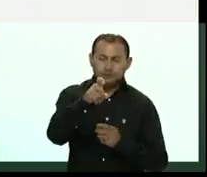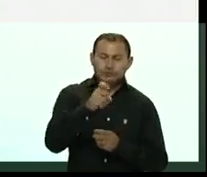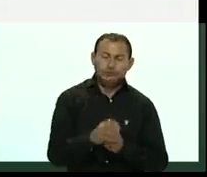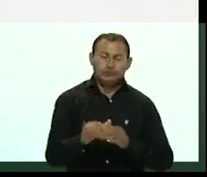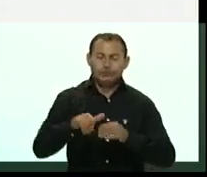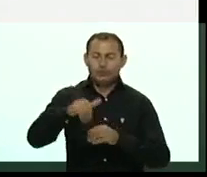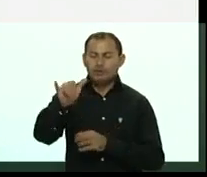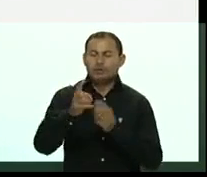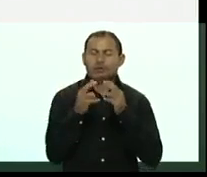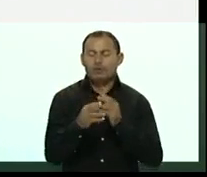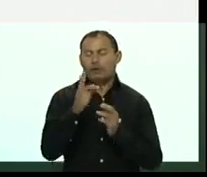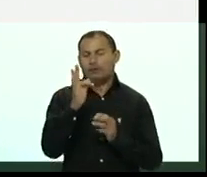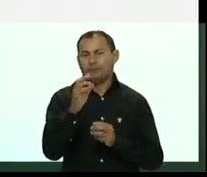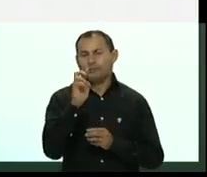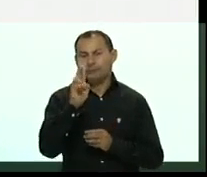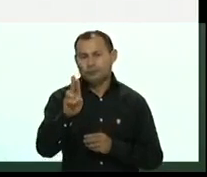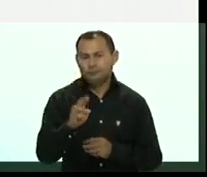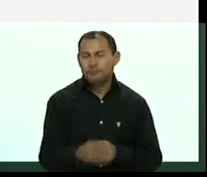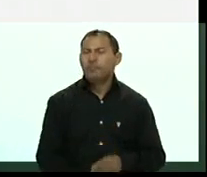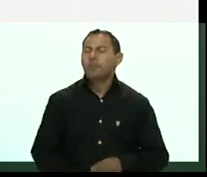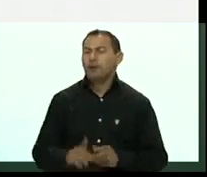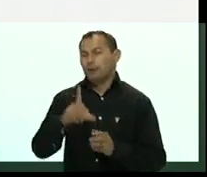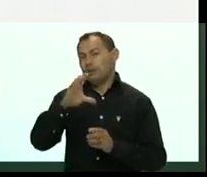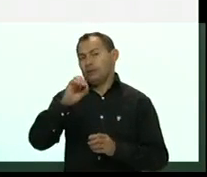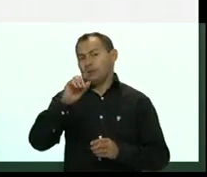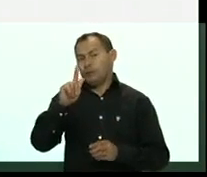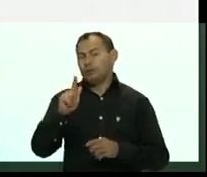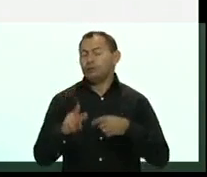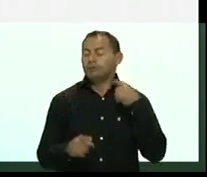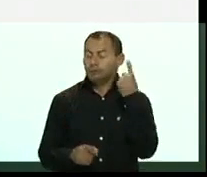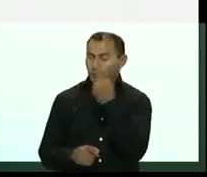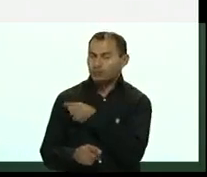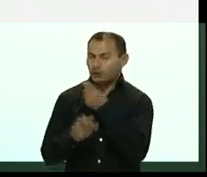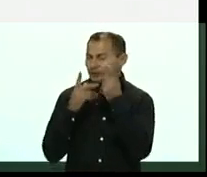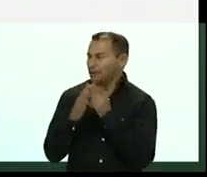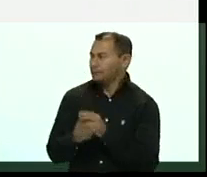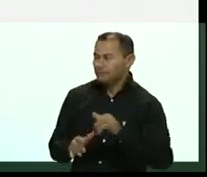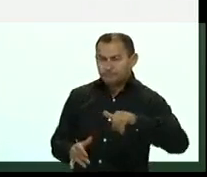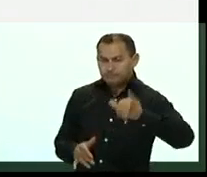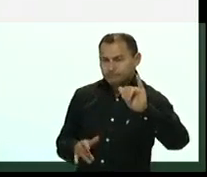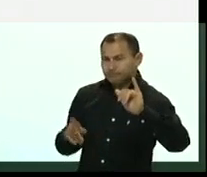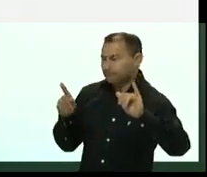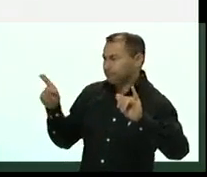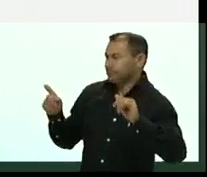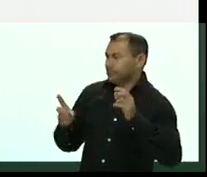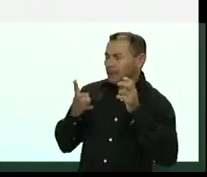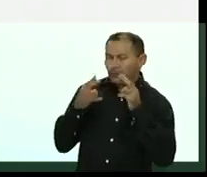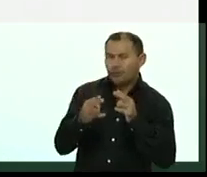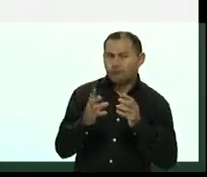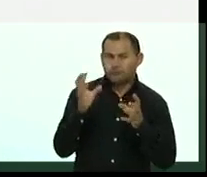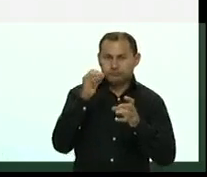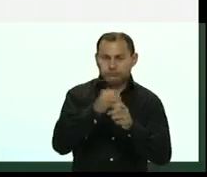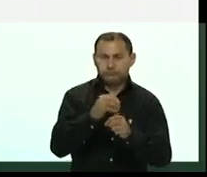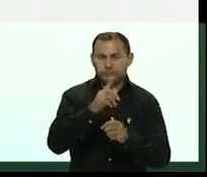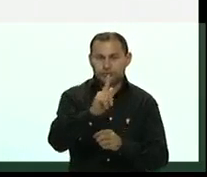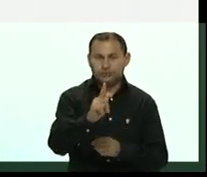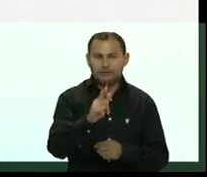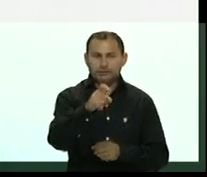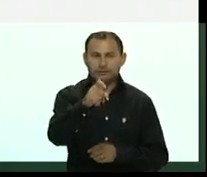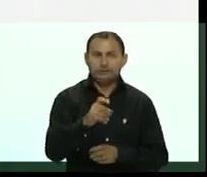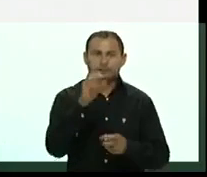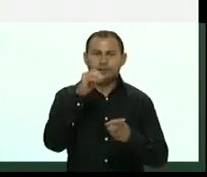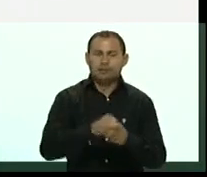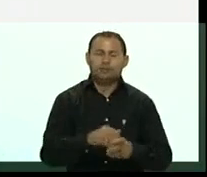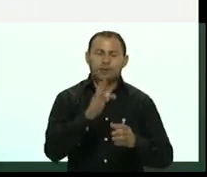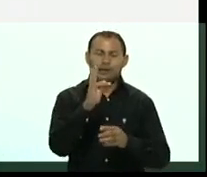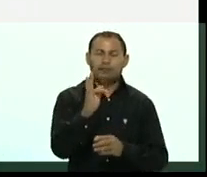que o y é igual a f de u. Logo, nós podemos dizer que esse y é o mesmo que eu colocar o g de x dentro